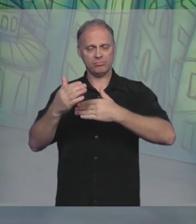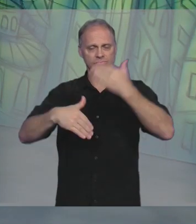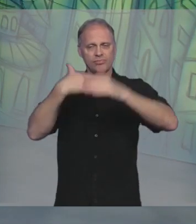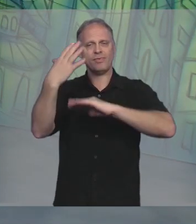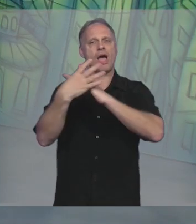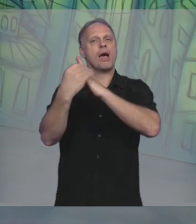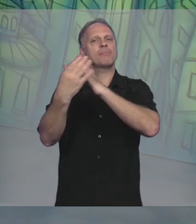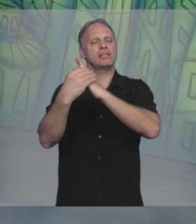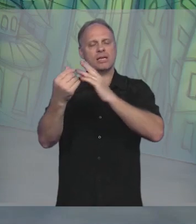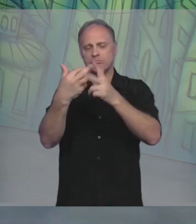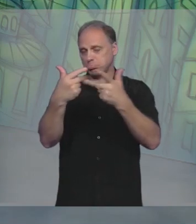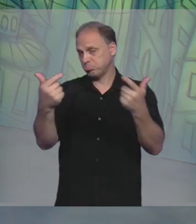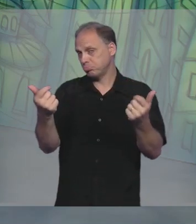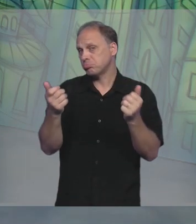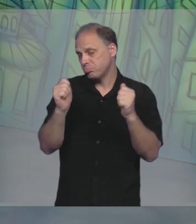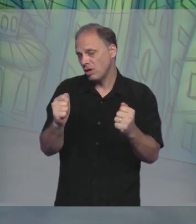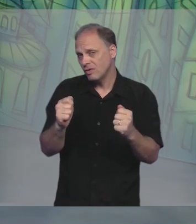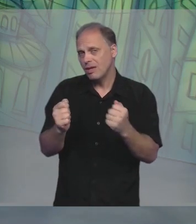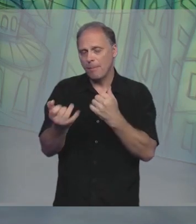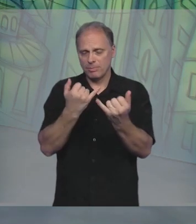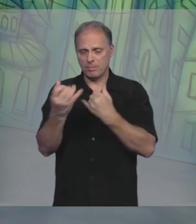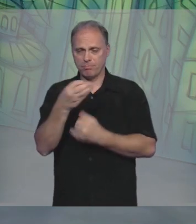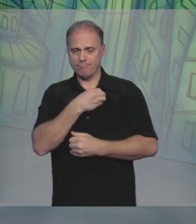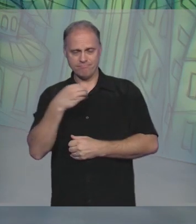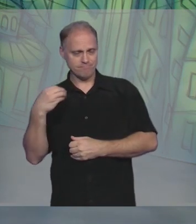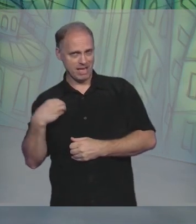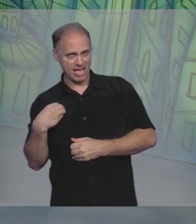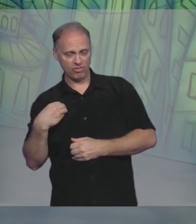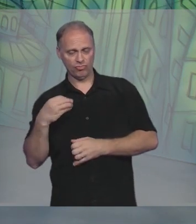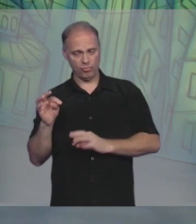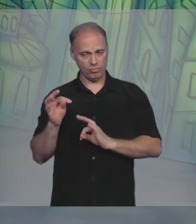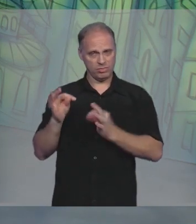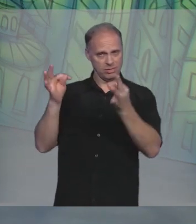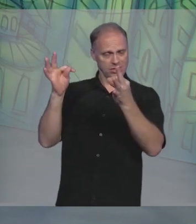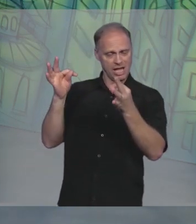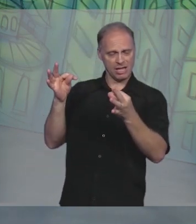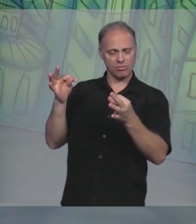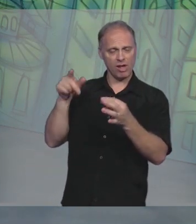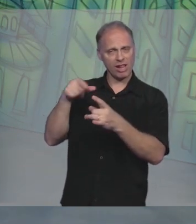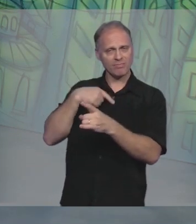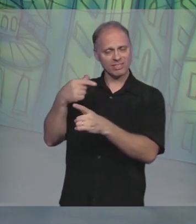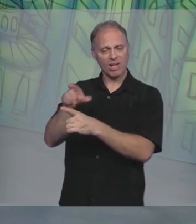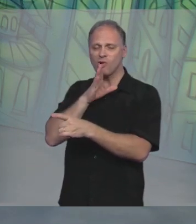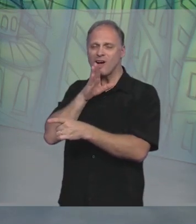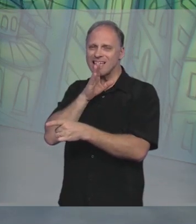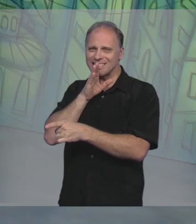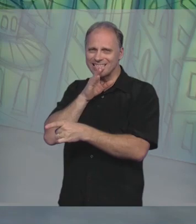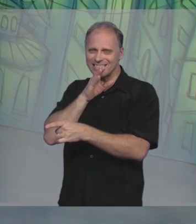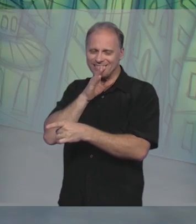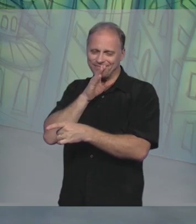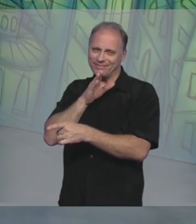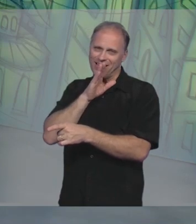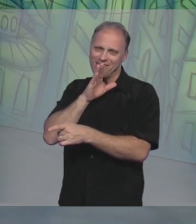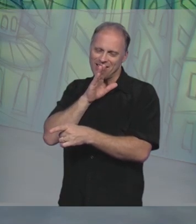desenvolver as competências. Tá? No caso, um médico ou um técnico, ele tem que conhecer aquele